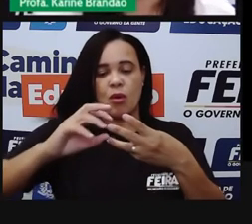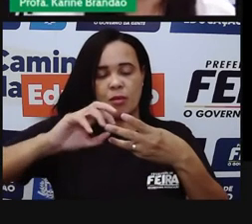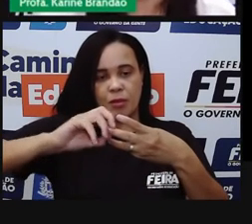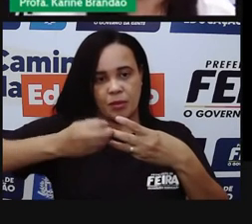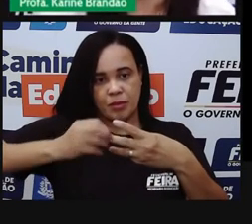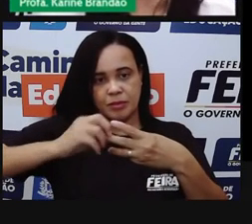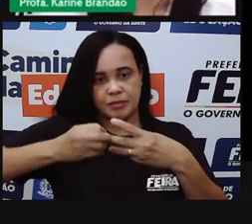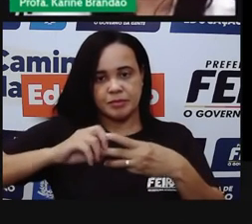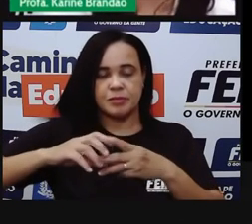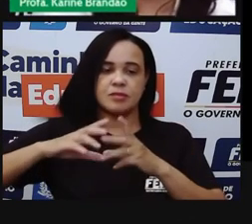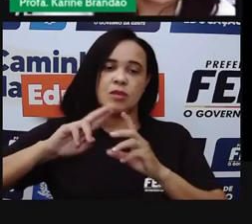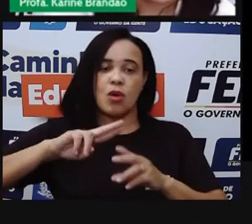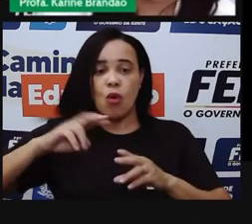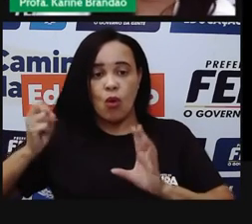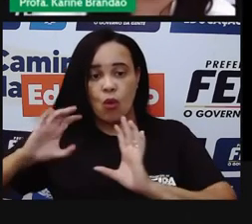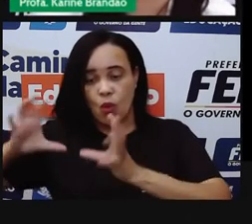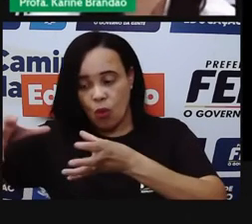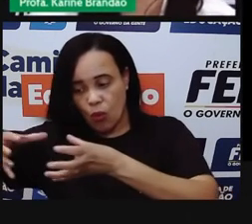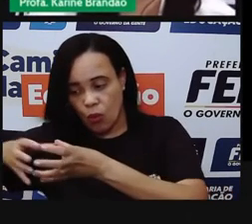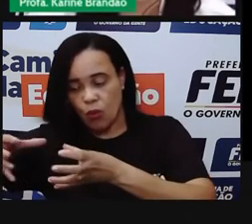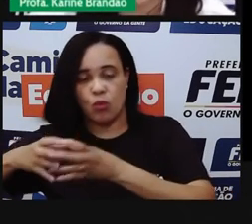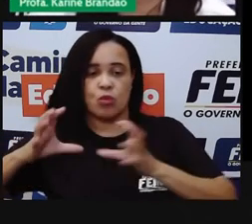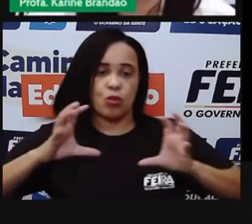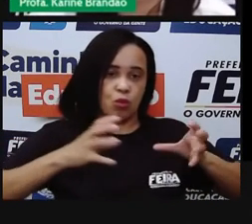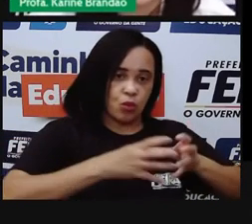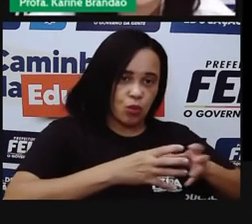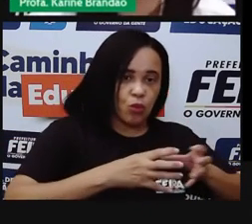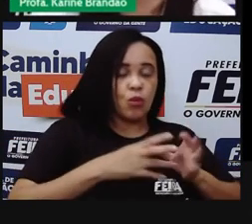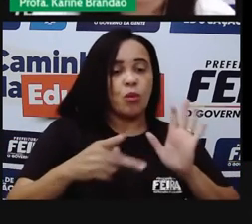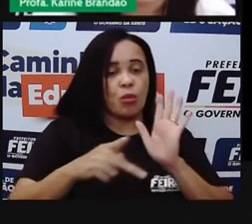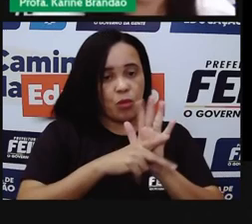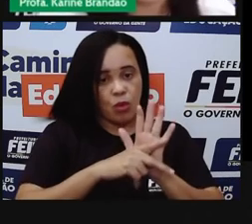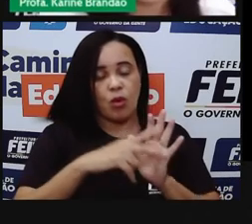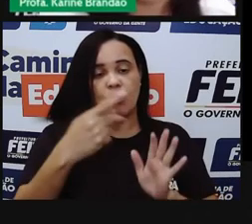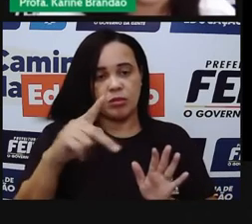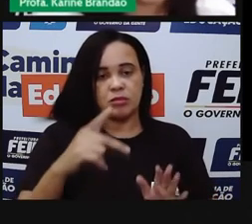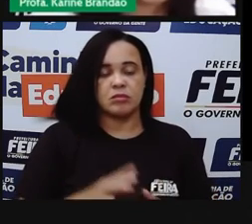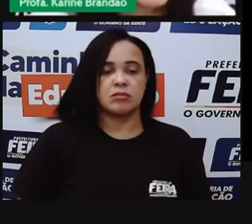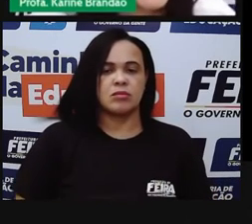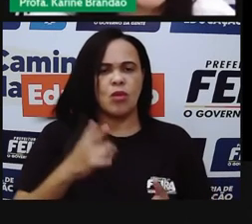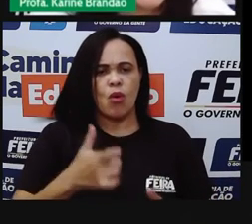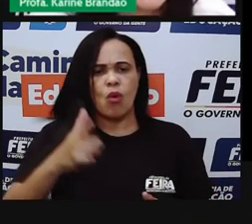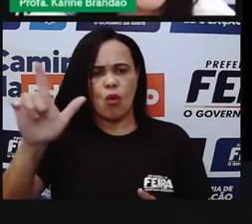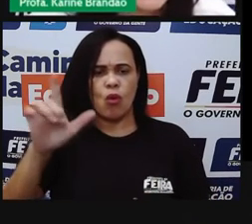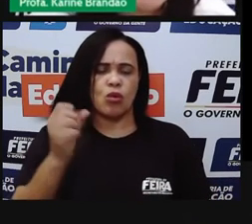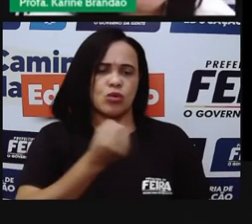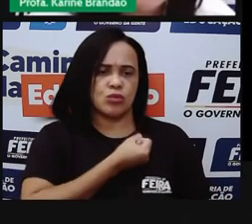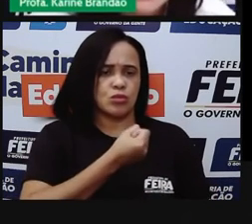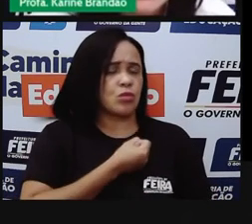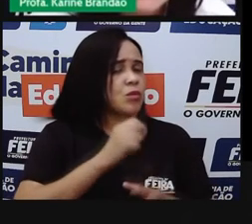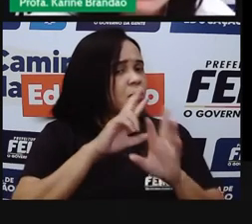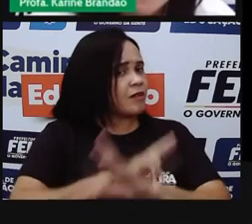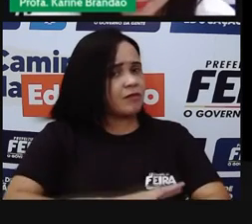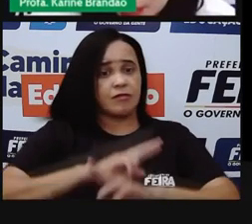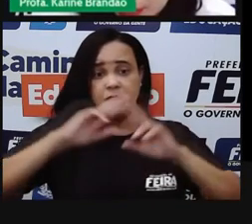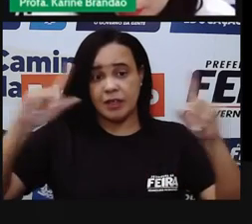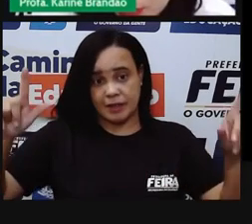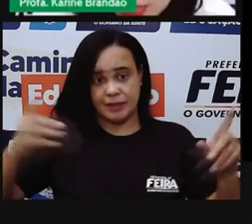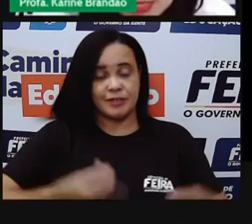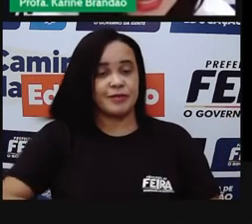espécie, espécie humana. Outros seres vivos vai ter um outro número de cromossomos. Tranquilo até aqui?